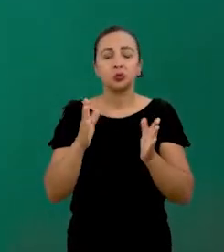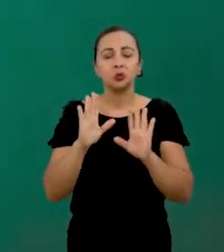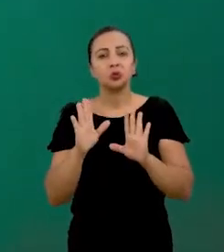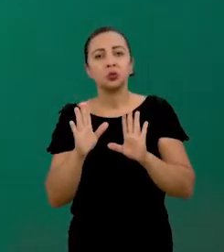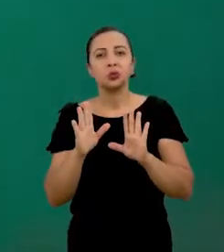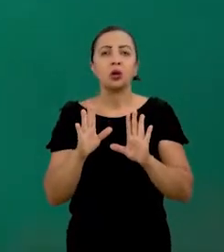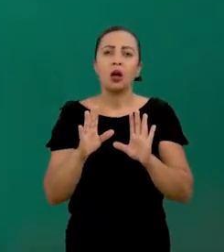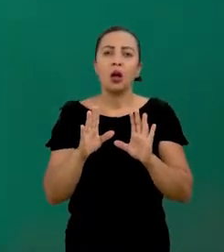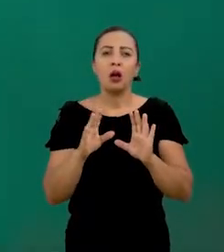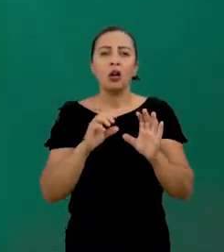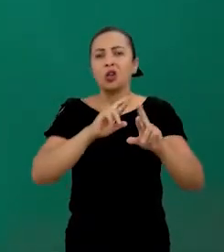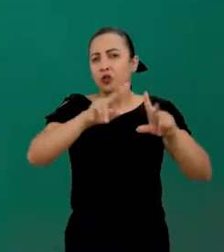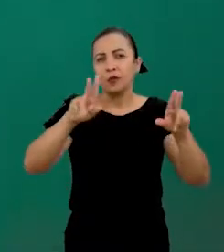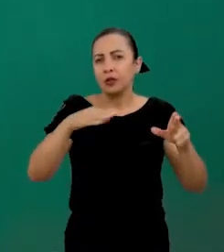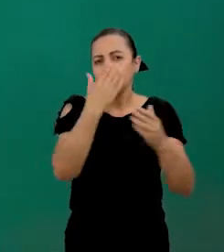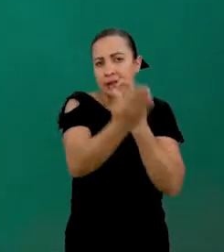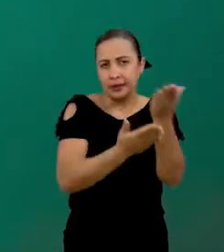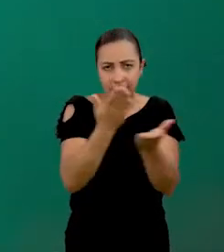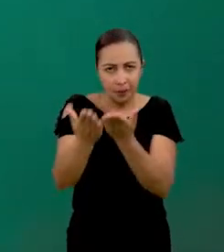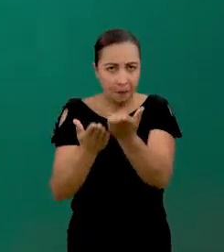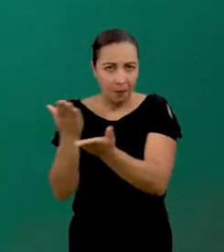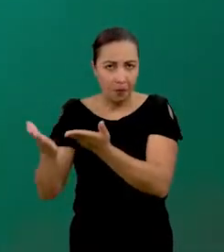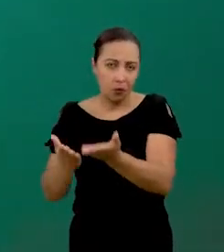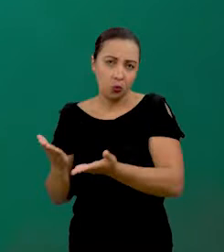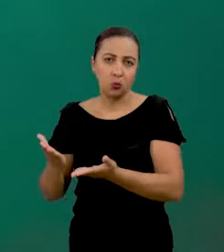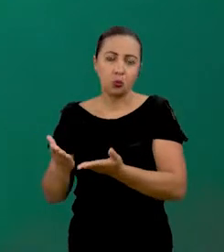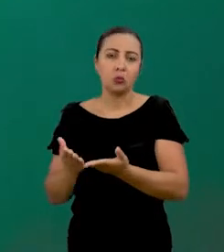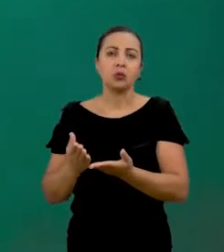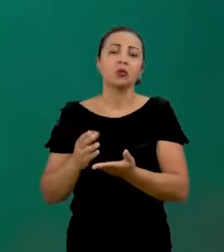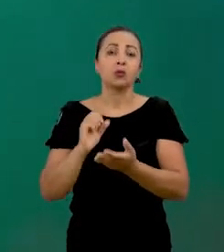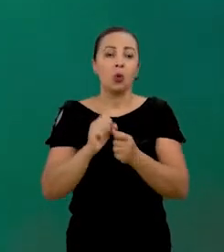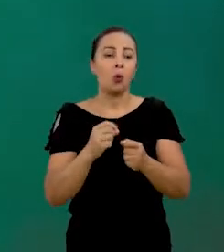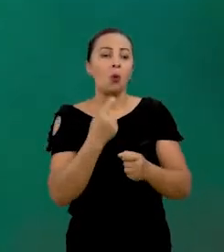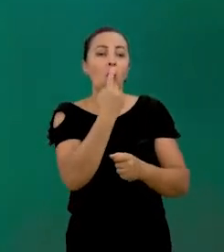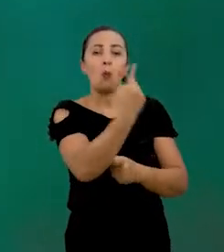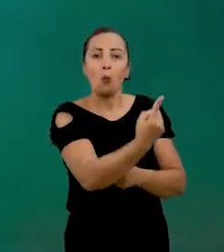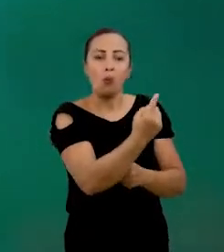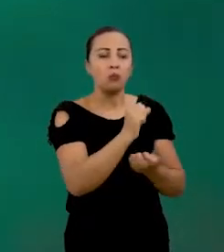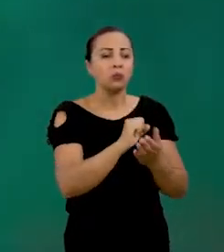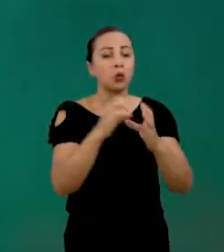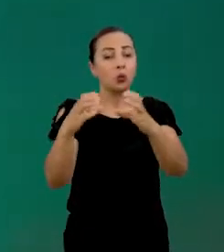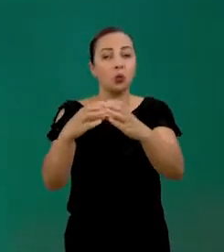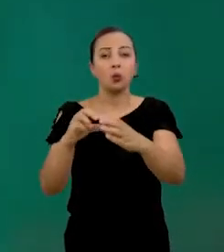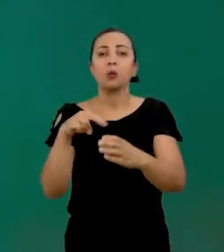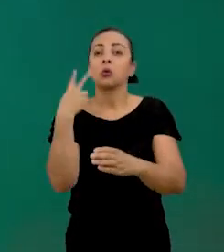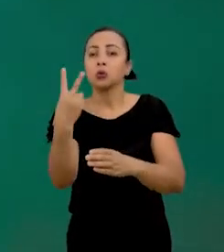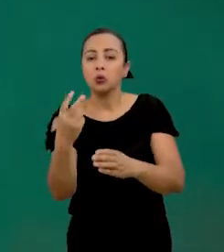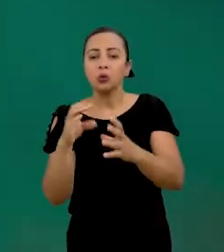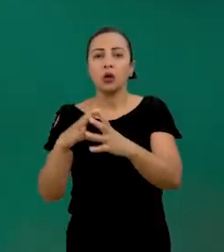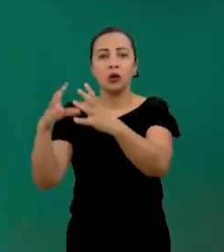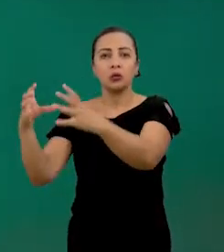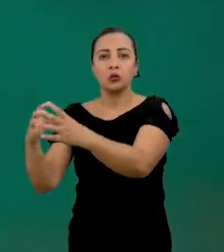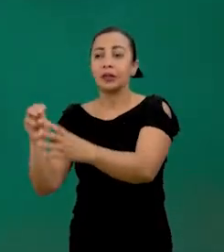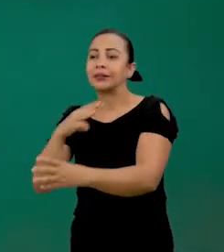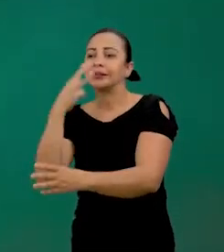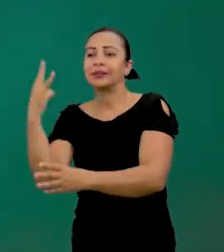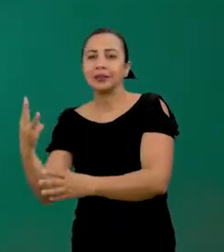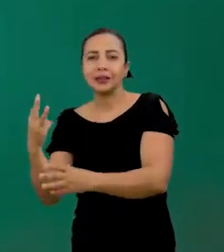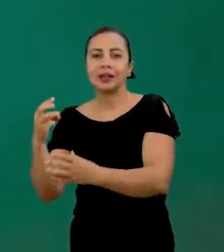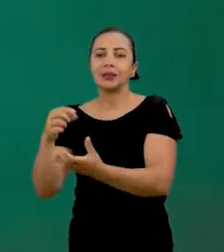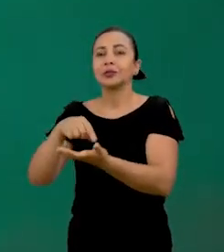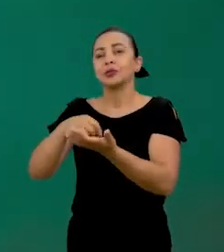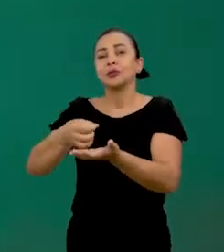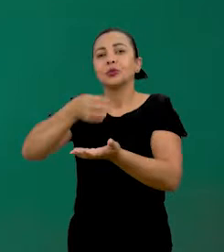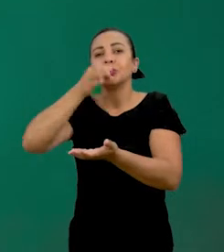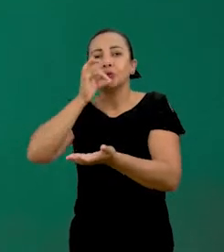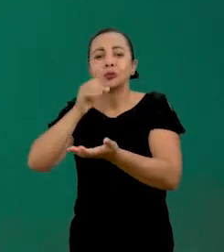que foram dose única, dose dupla e dose tripla. E aí foi nisso que a gente verificou que com a dose sequenciada,